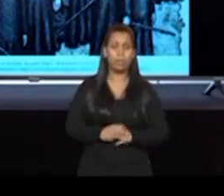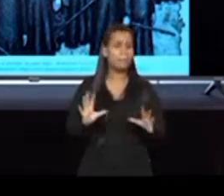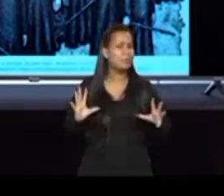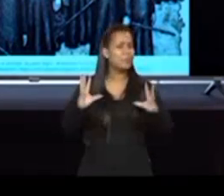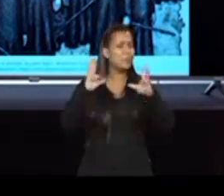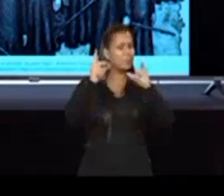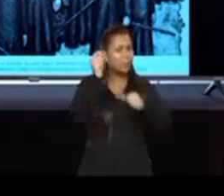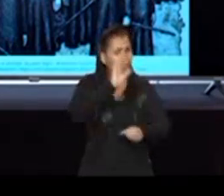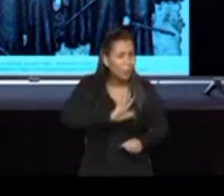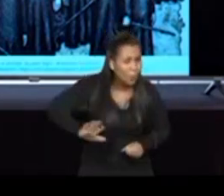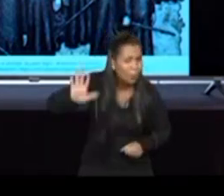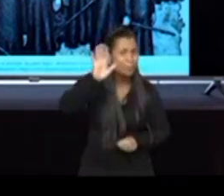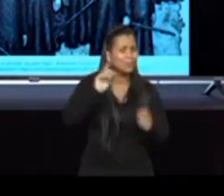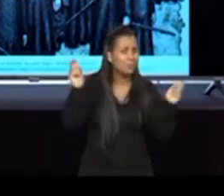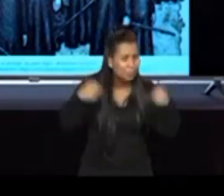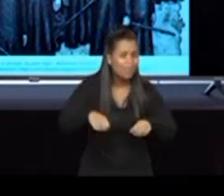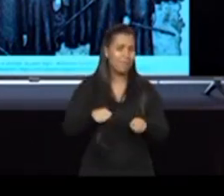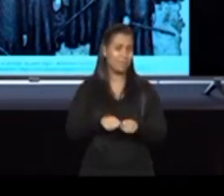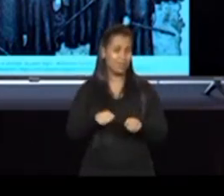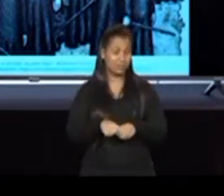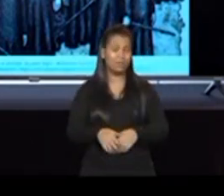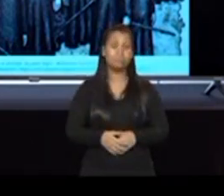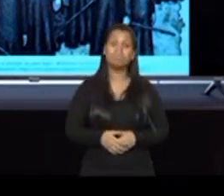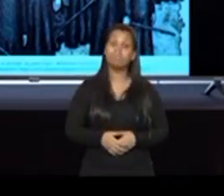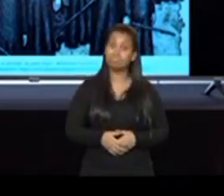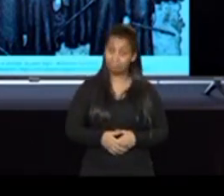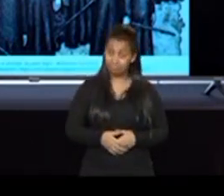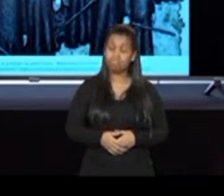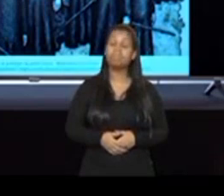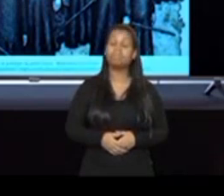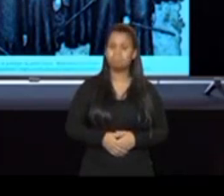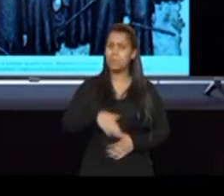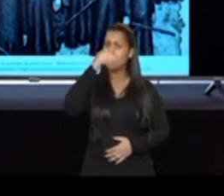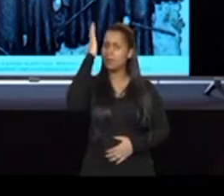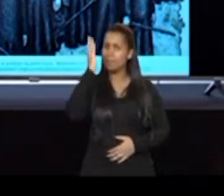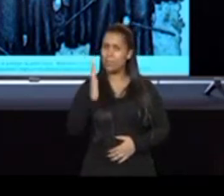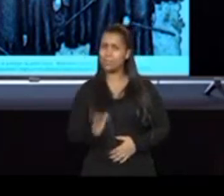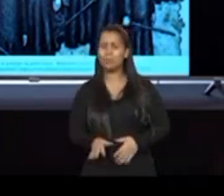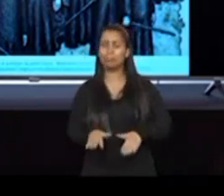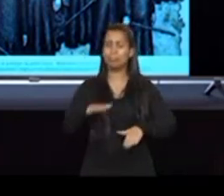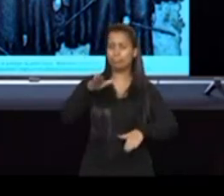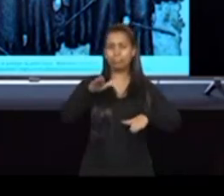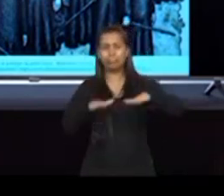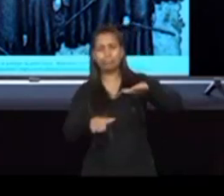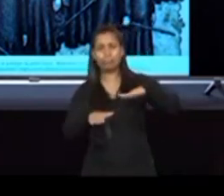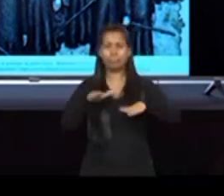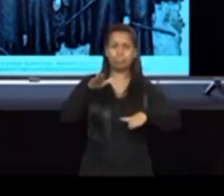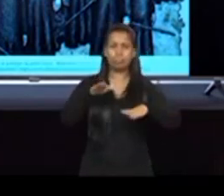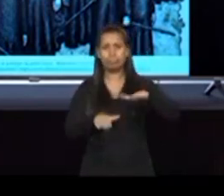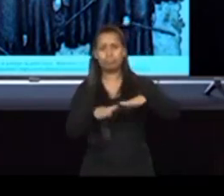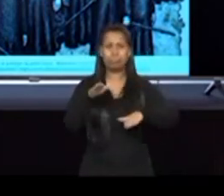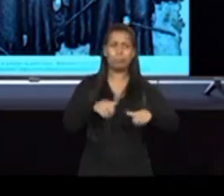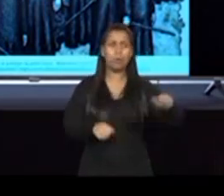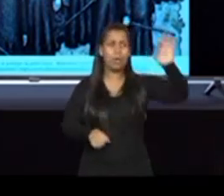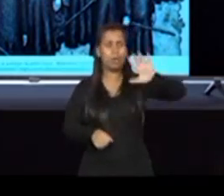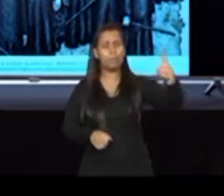todos no país têm condição disso daí? O Brasil é um país extremamente desigual. Desde a sua formação, com a vinda